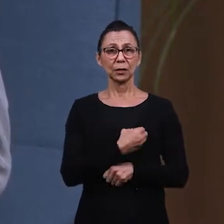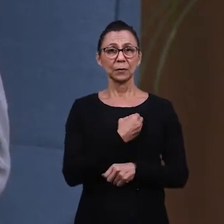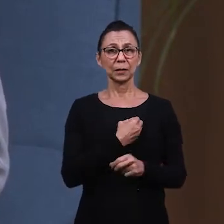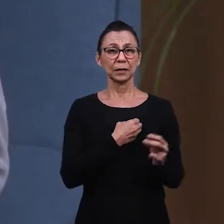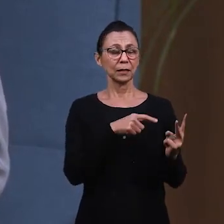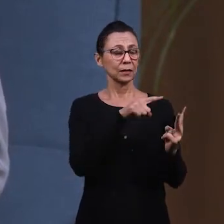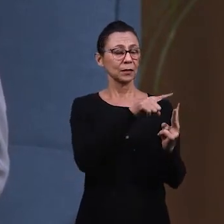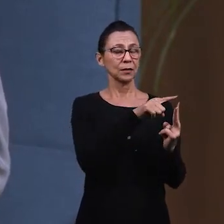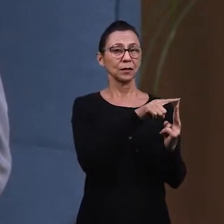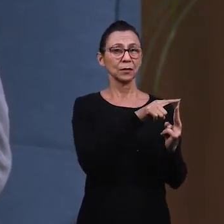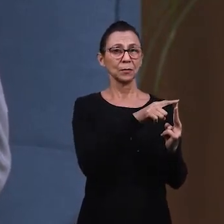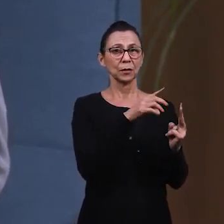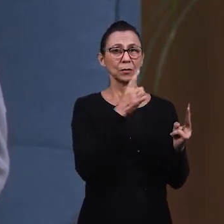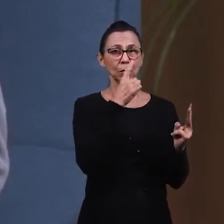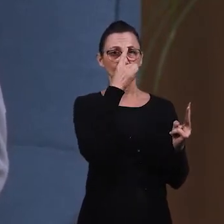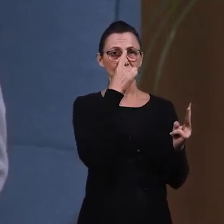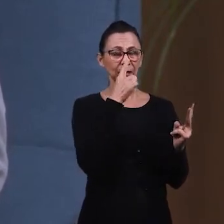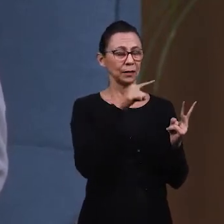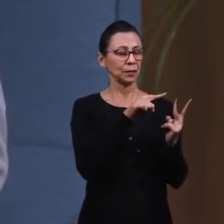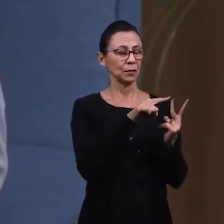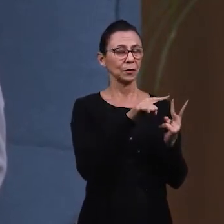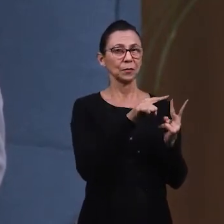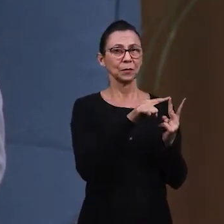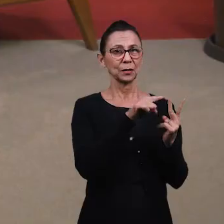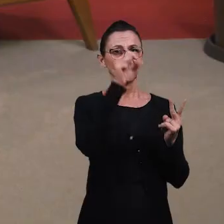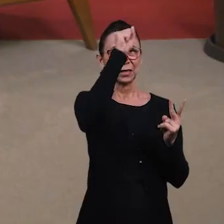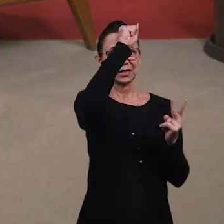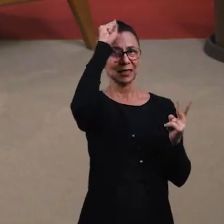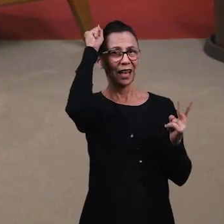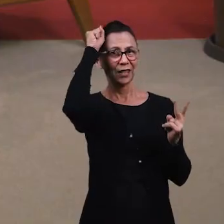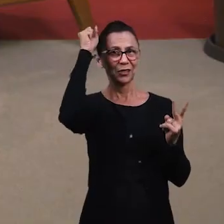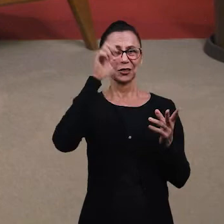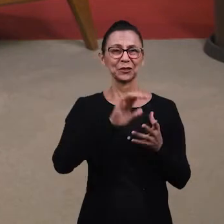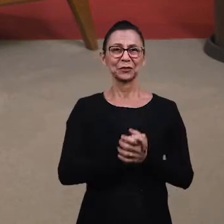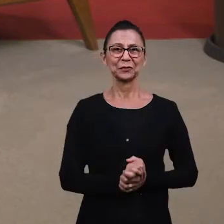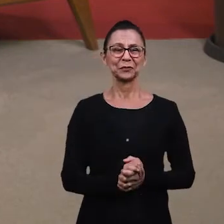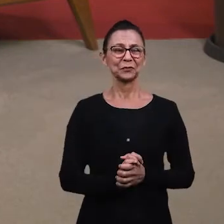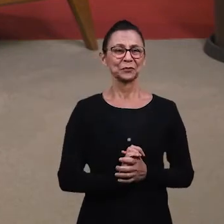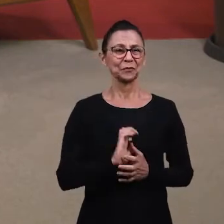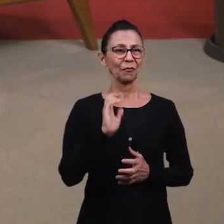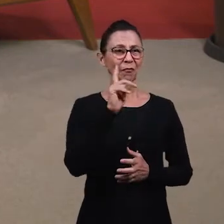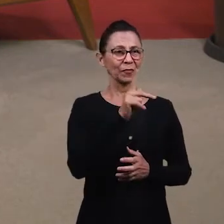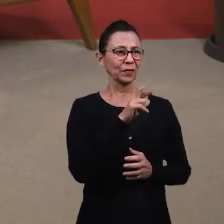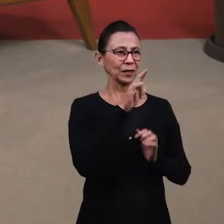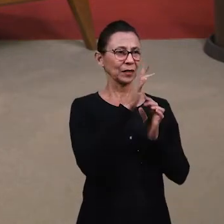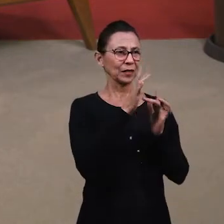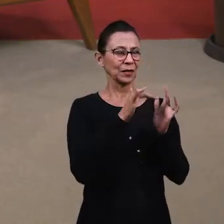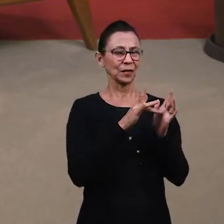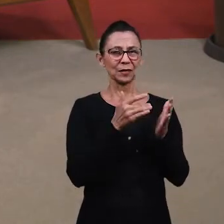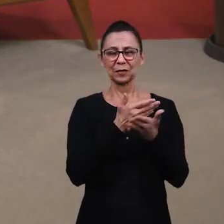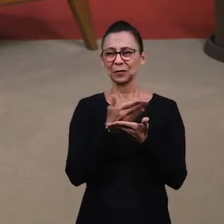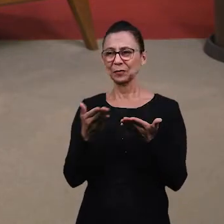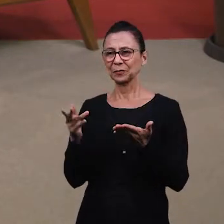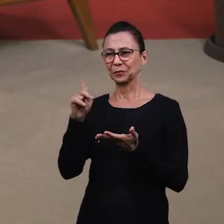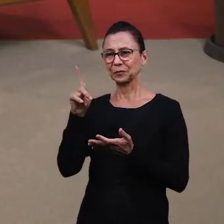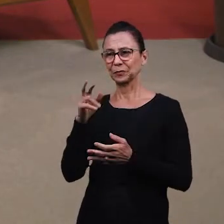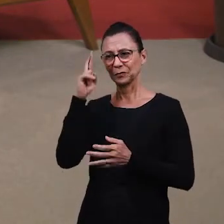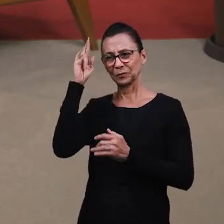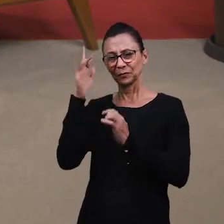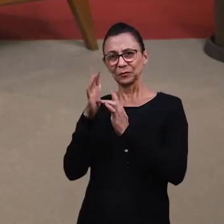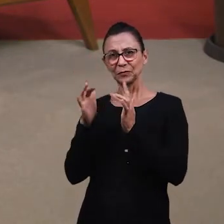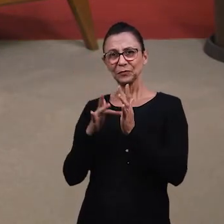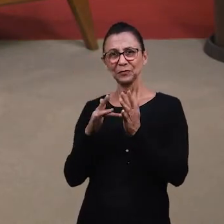pastores Daniel Moreira e Sérgio Souza. Daniel, a paz do Senhor, seja bem-vindo. Josias, paz do Senhor. Sérgio, paz do Senhor. E a partir do